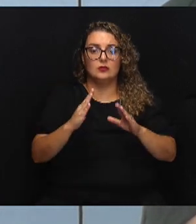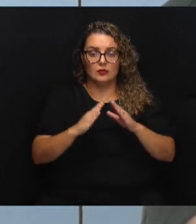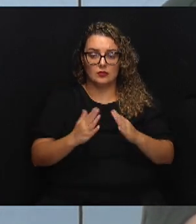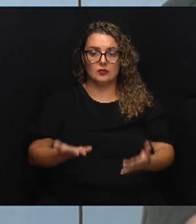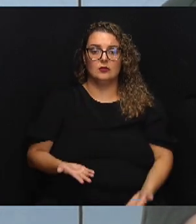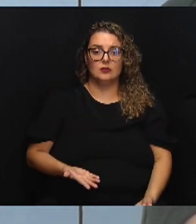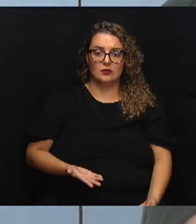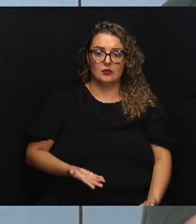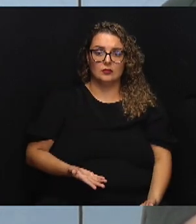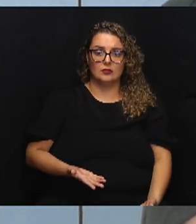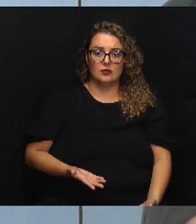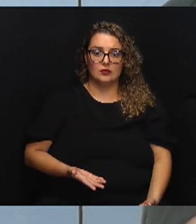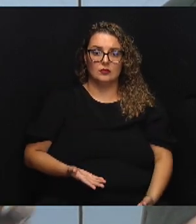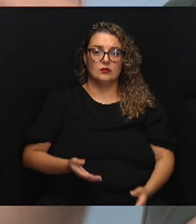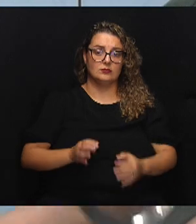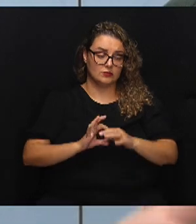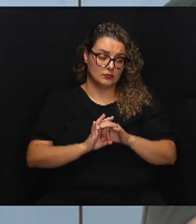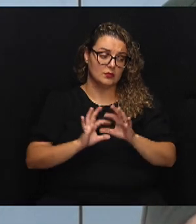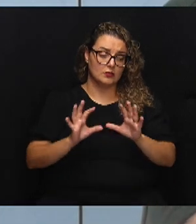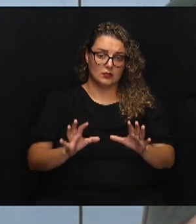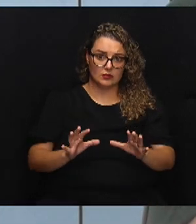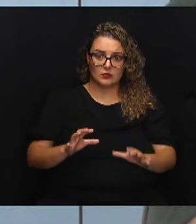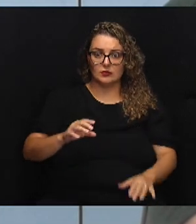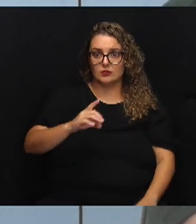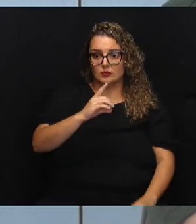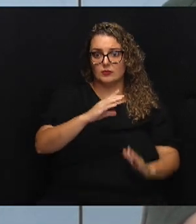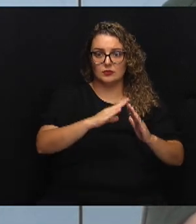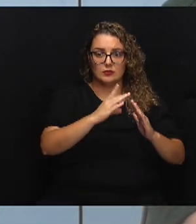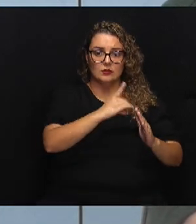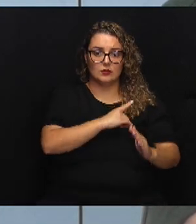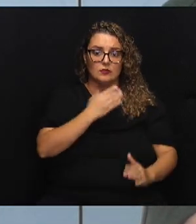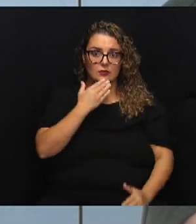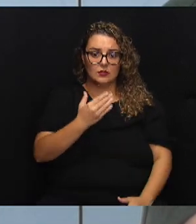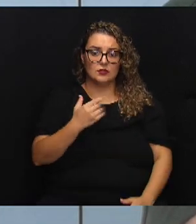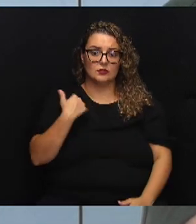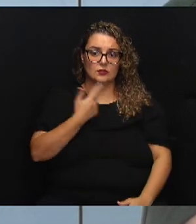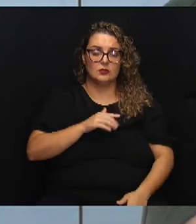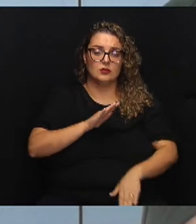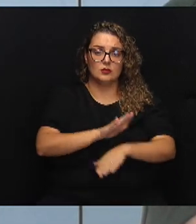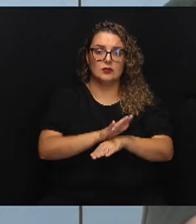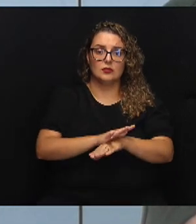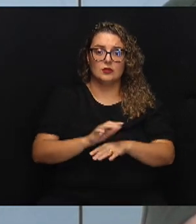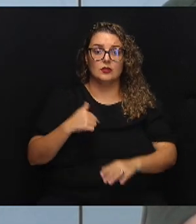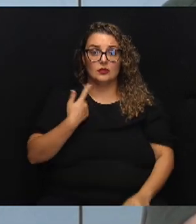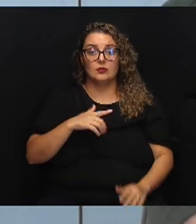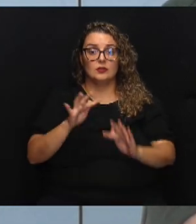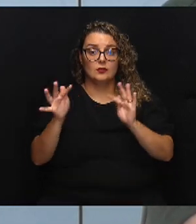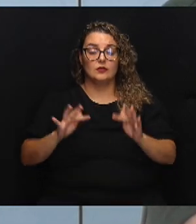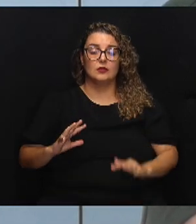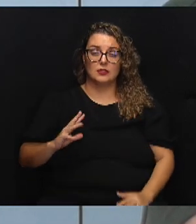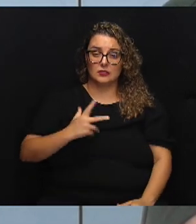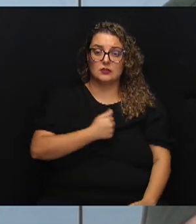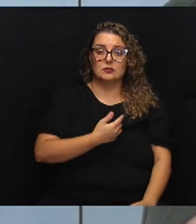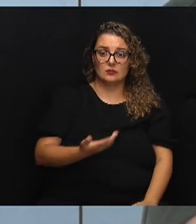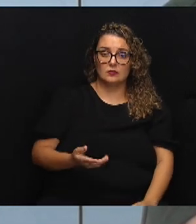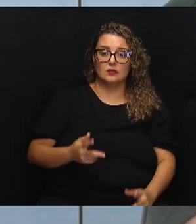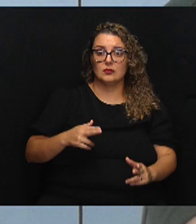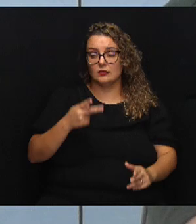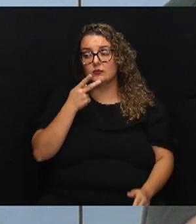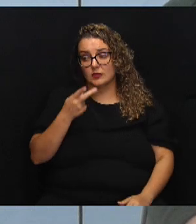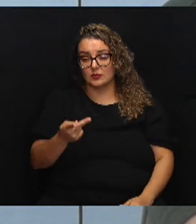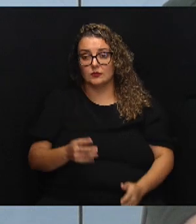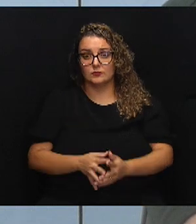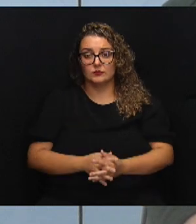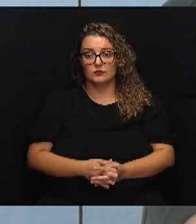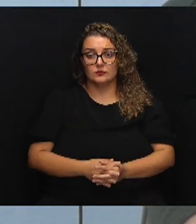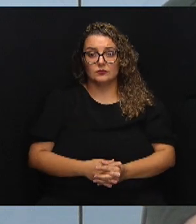tudo através da autorização do delegado que pediu o auxílio da gente. A gente foi muito feliz nesse resgate. Mas, como você falou,